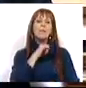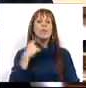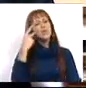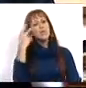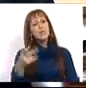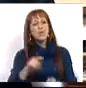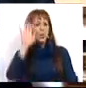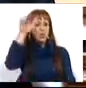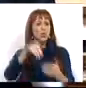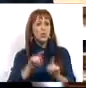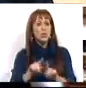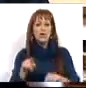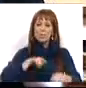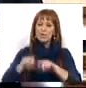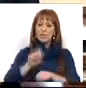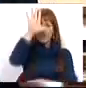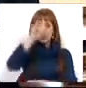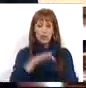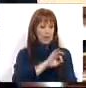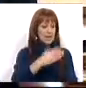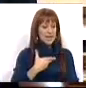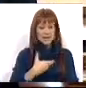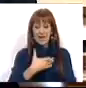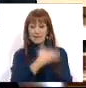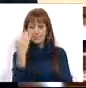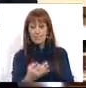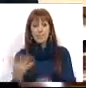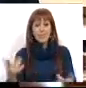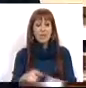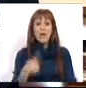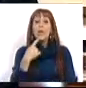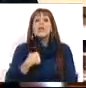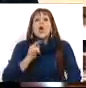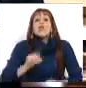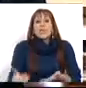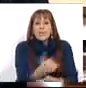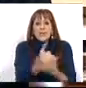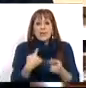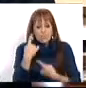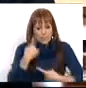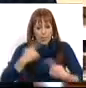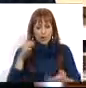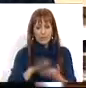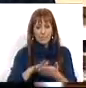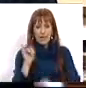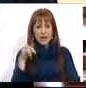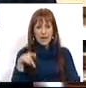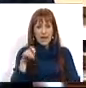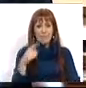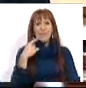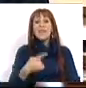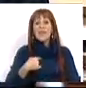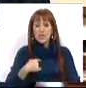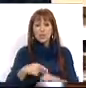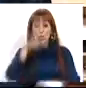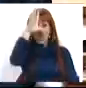permitem-nos ver os resultados das políticas do Governo PSD-CDS. E o que nos dizem os dados divulgados pelo INE?